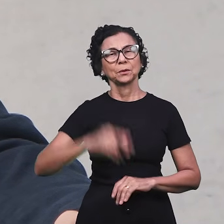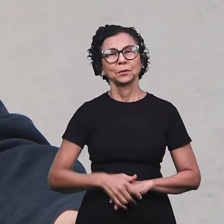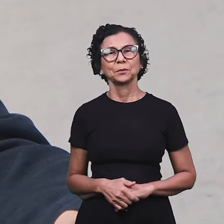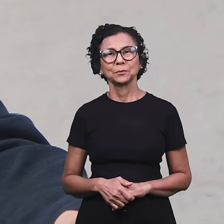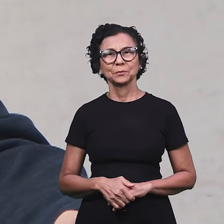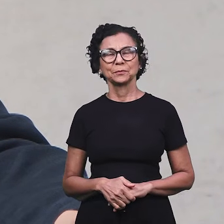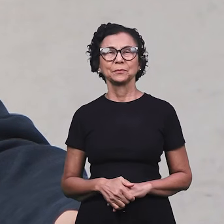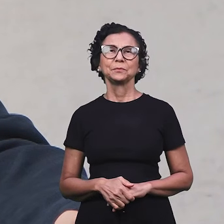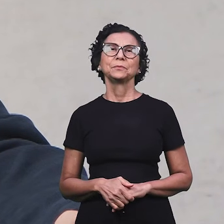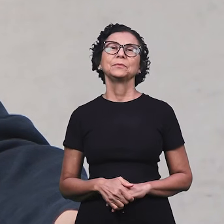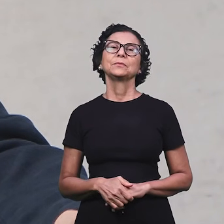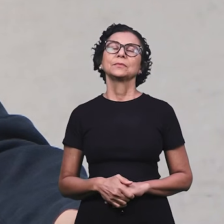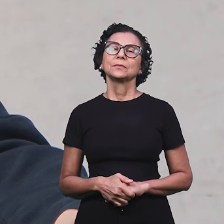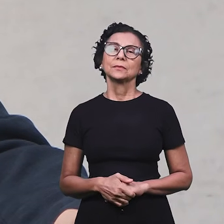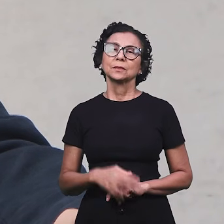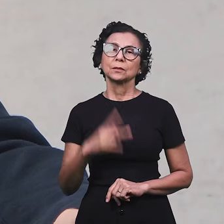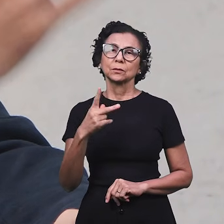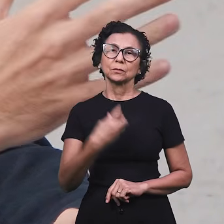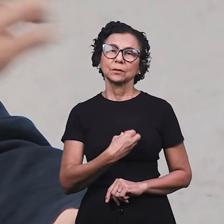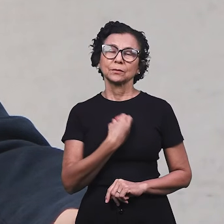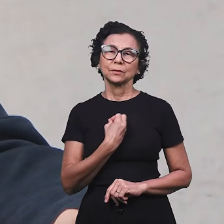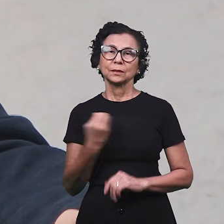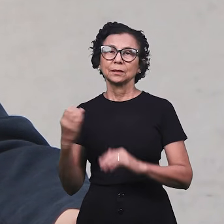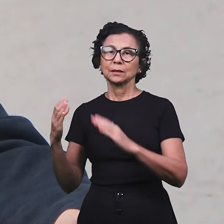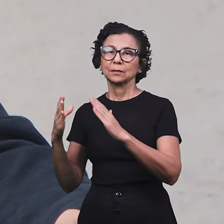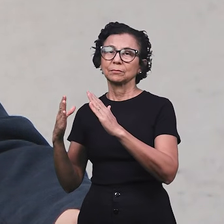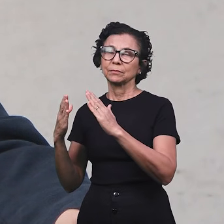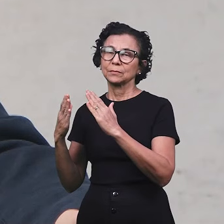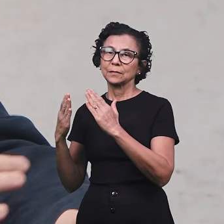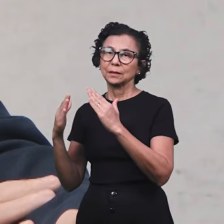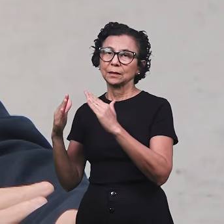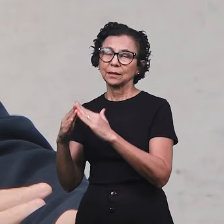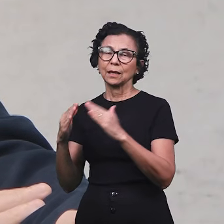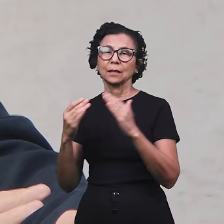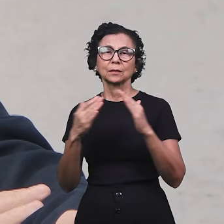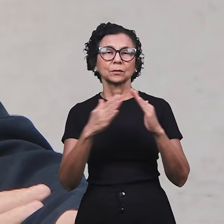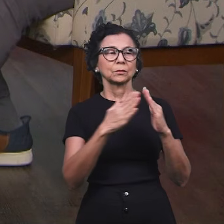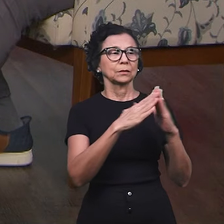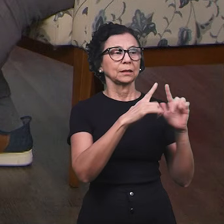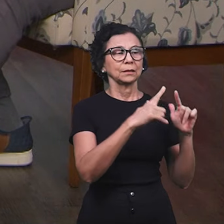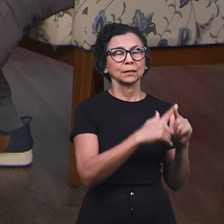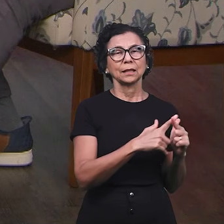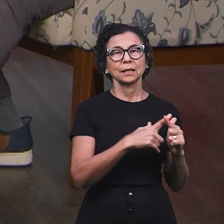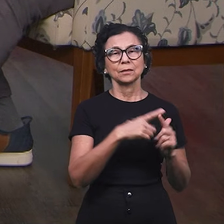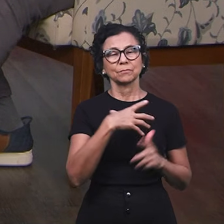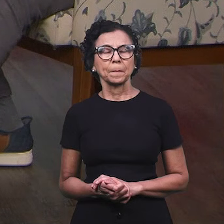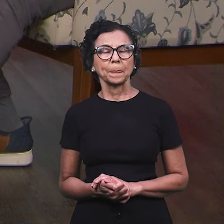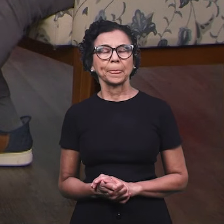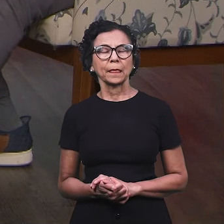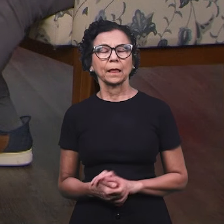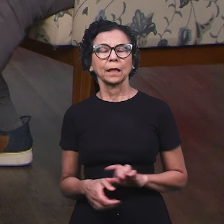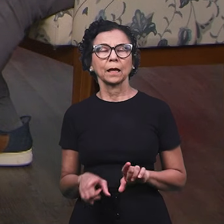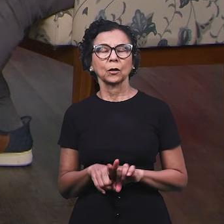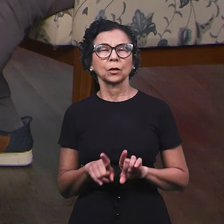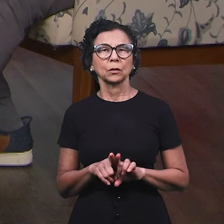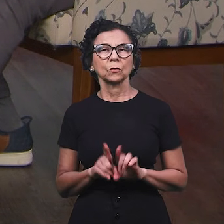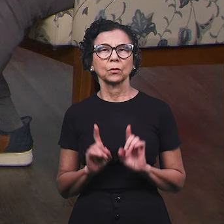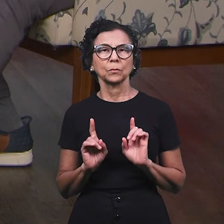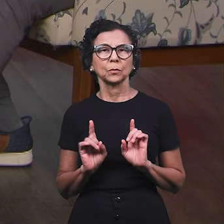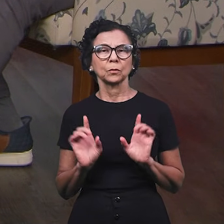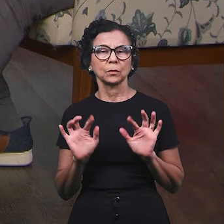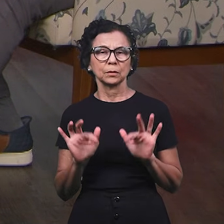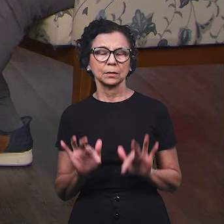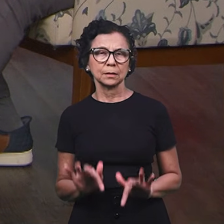Deus, ele vai também se fazer na sua casa. Glória a Deus. A gente podia encerrar falando